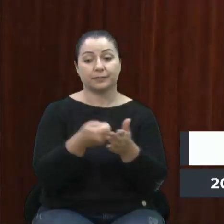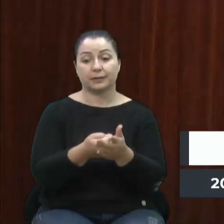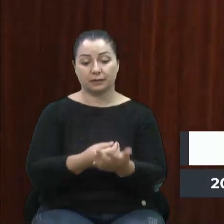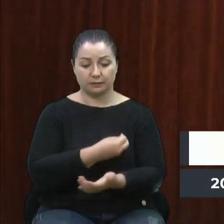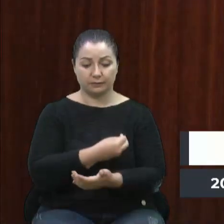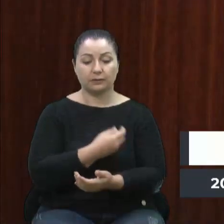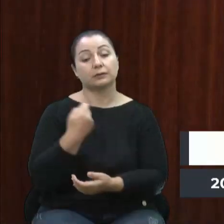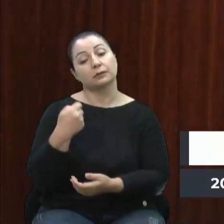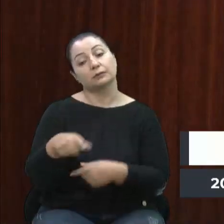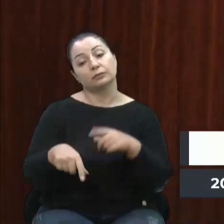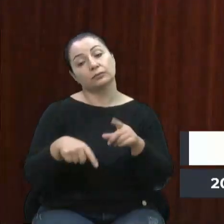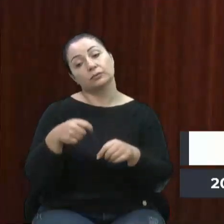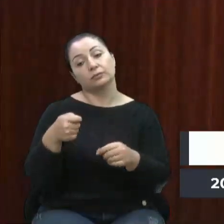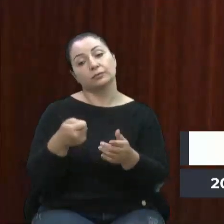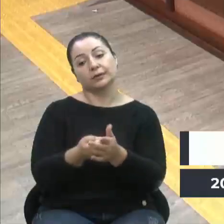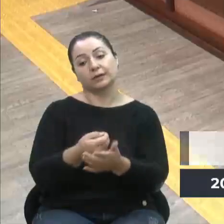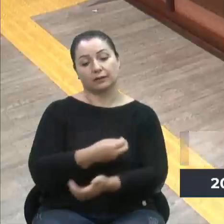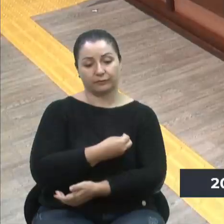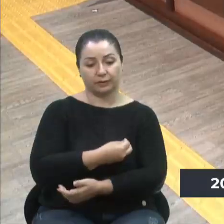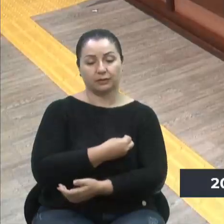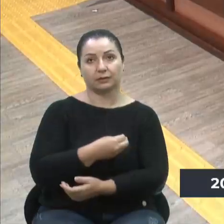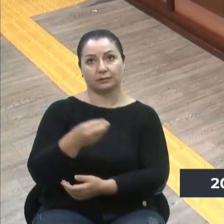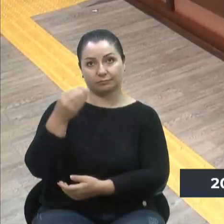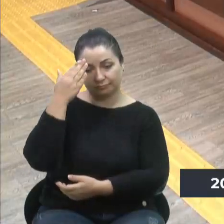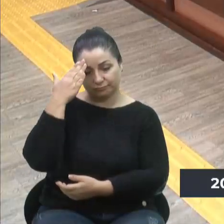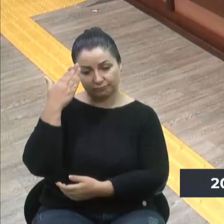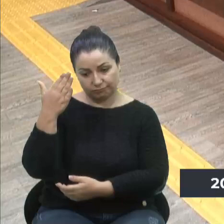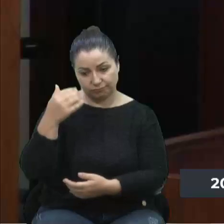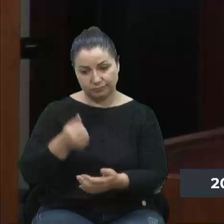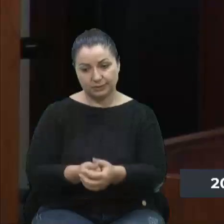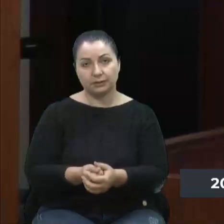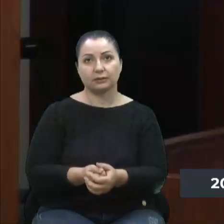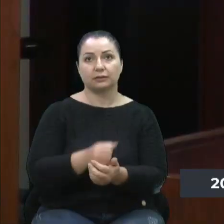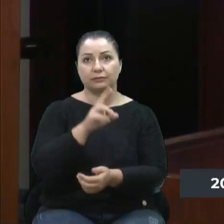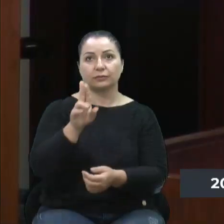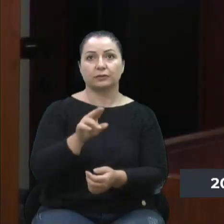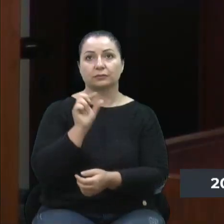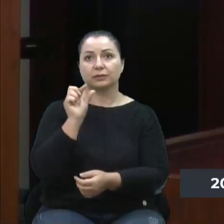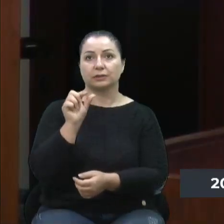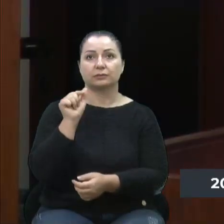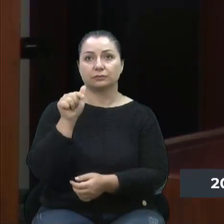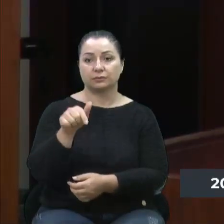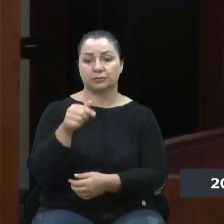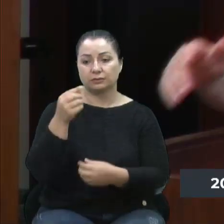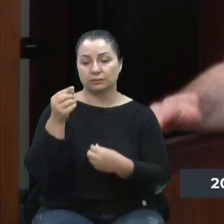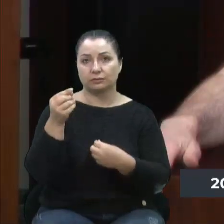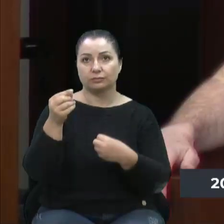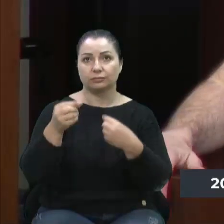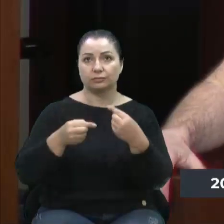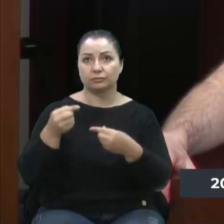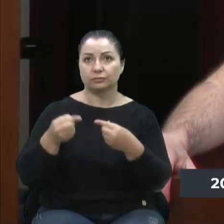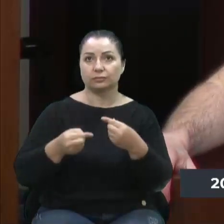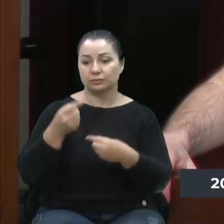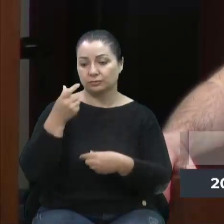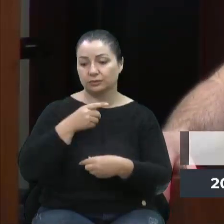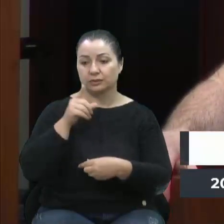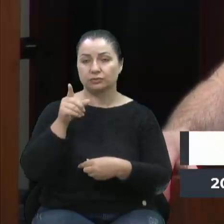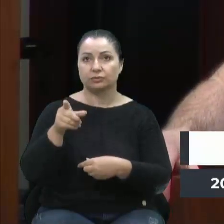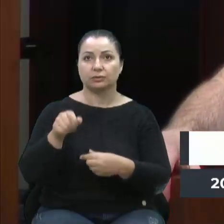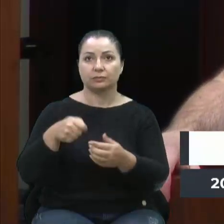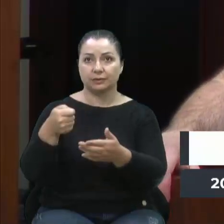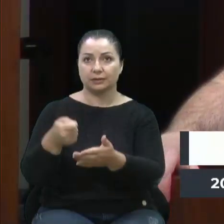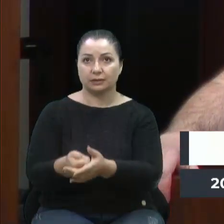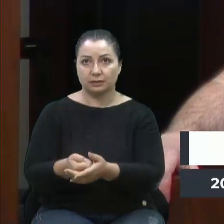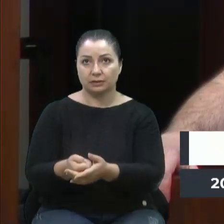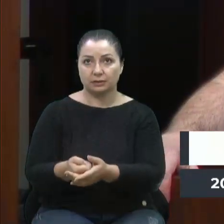pagar a vida. Muito obrigada. Beleza, vereadora Estela, ótimo o seu discurso, até vou usar uma parte dele. E a senhora prefere que não pagar dinheiro para a campanha